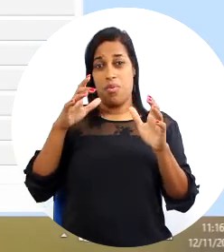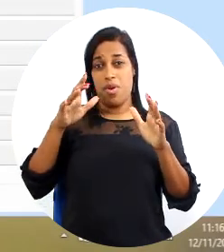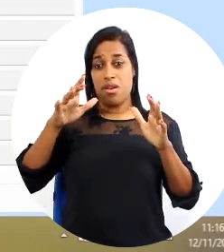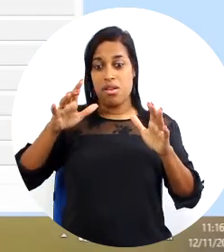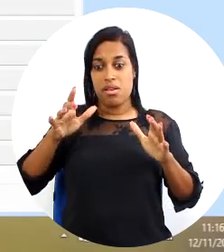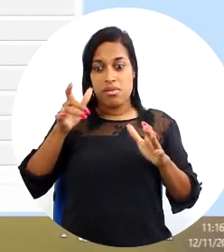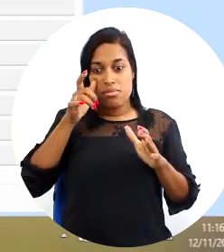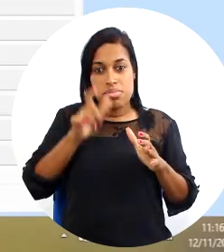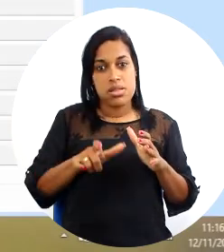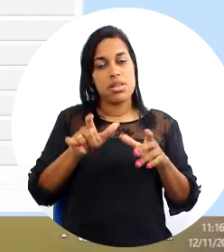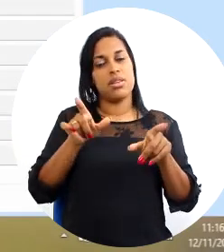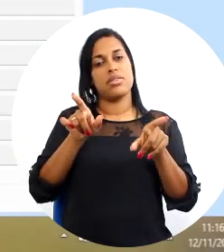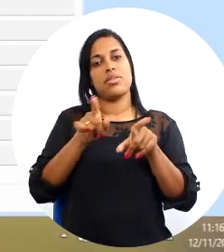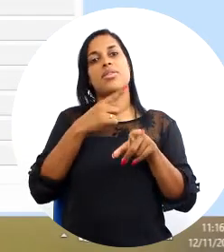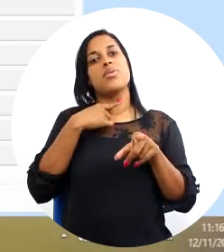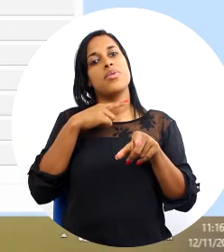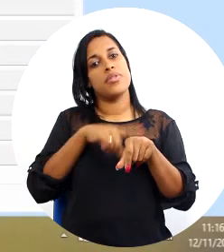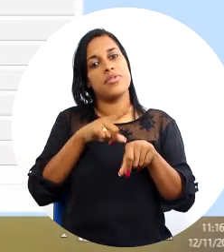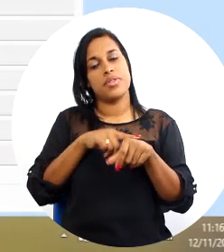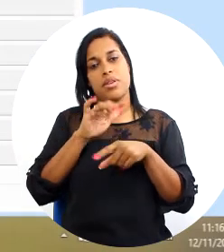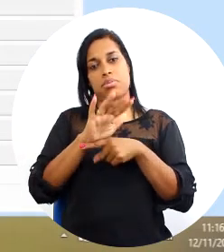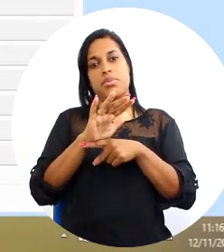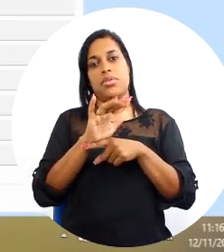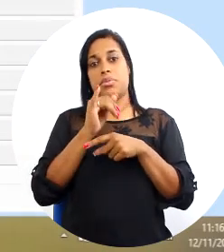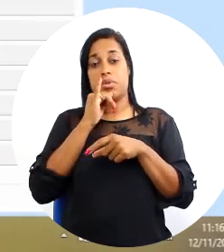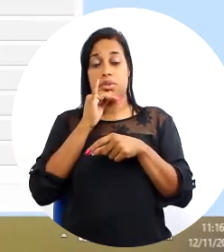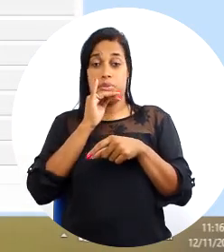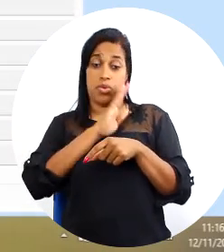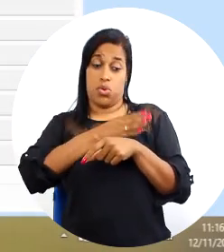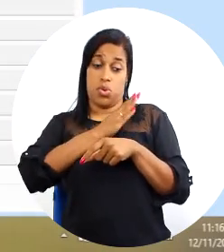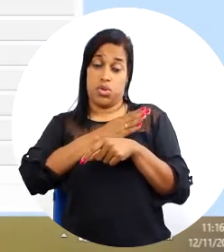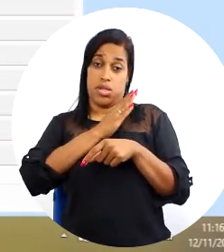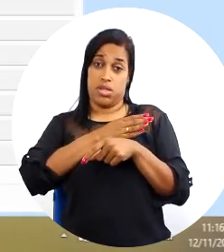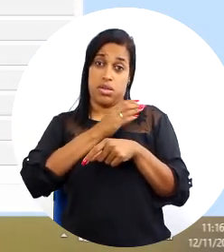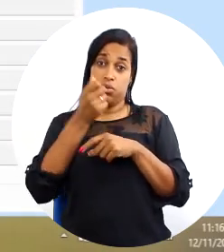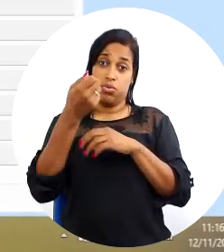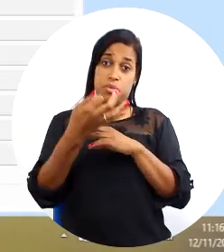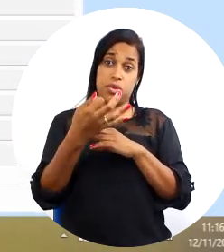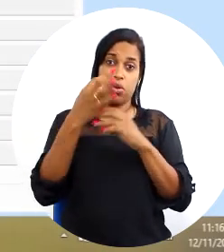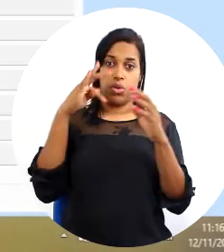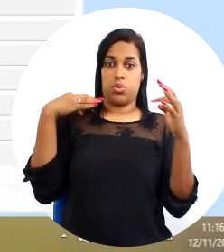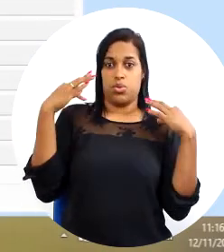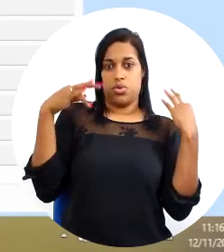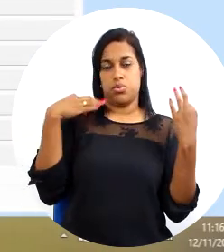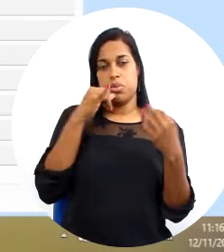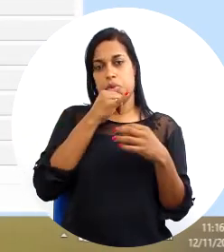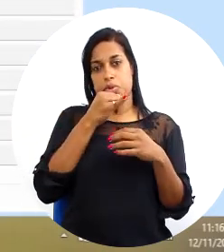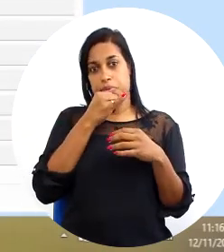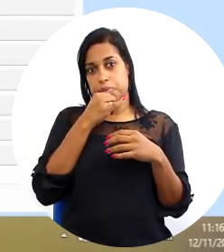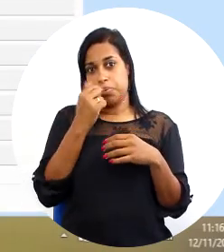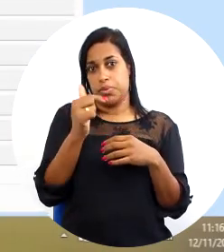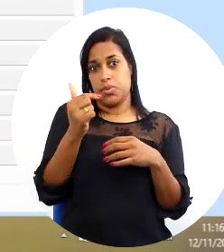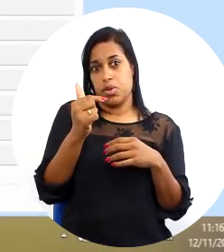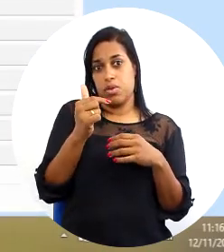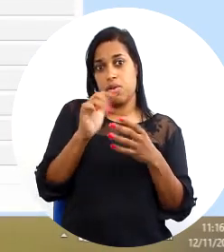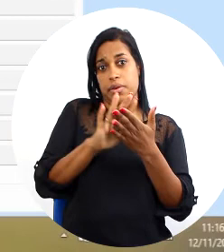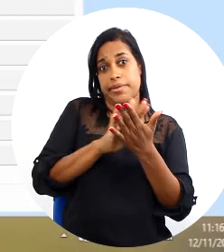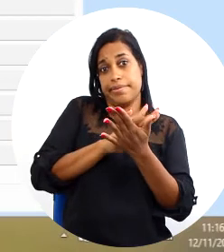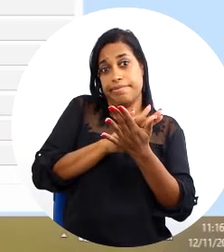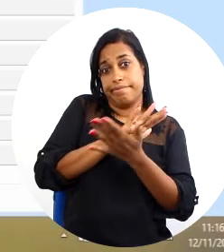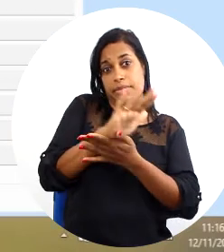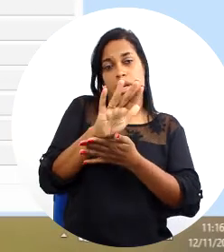na hora de fazer a representação para vencer com o coração voltado para a área de turismo por exemplo não vale nada